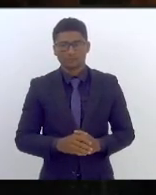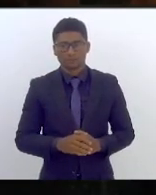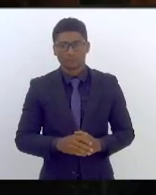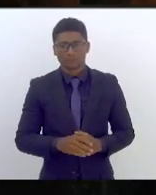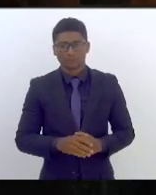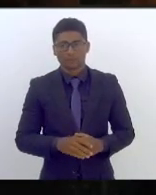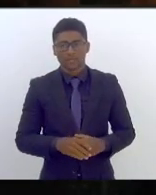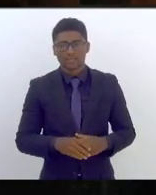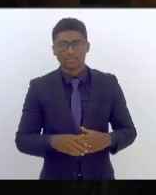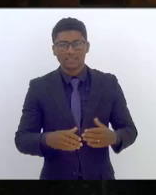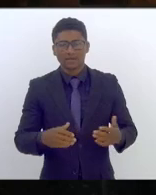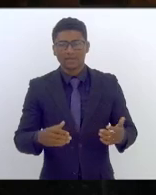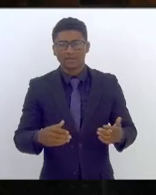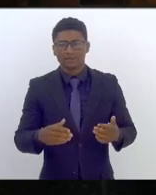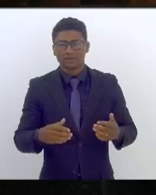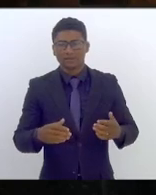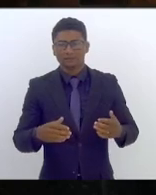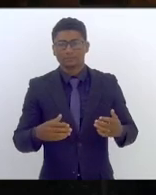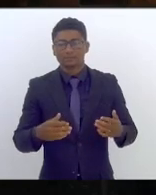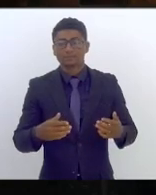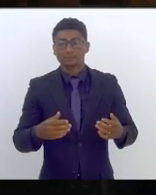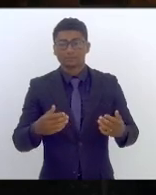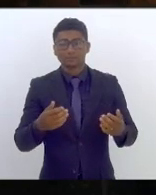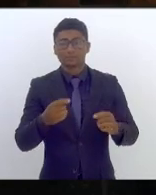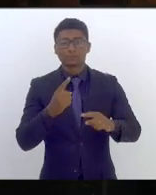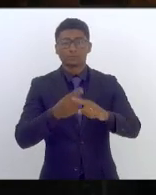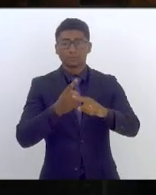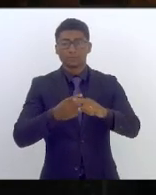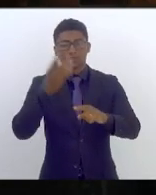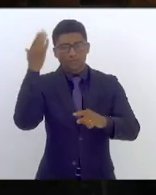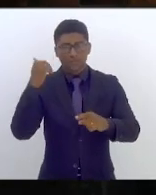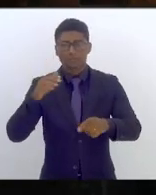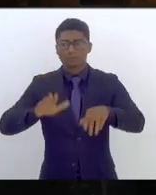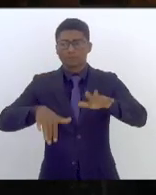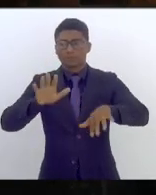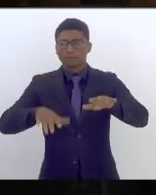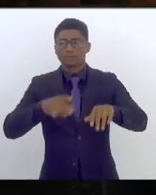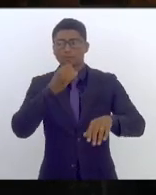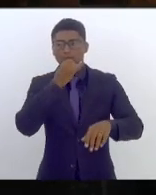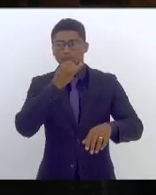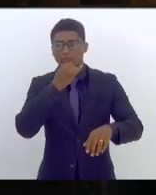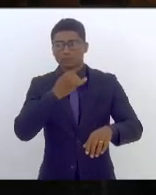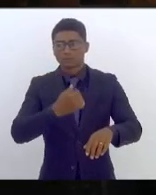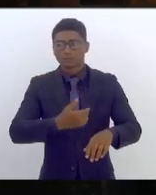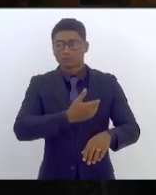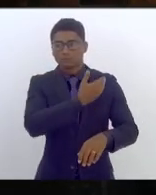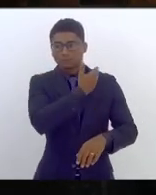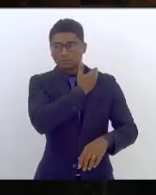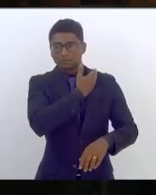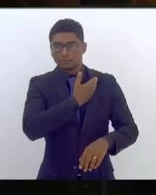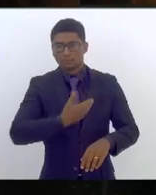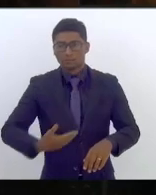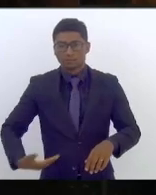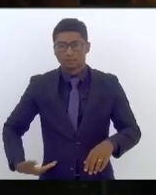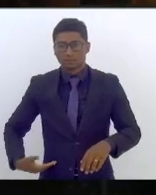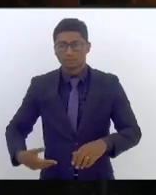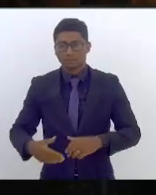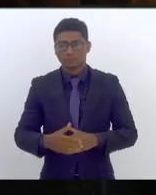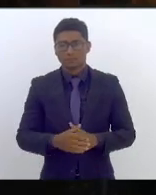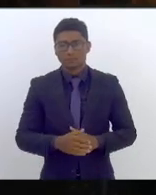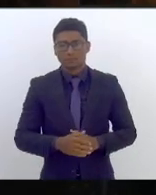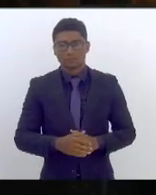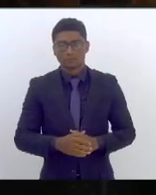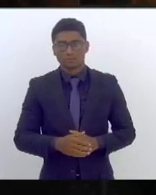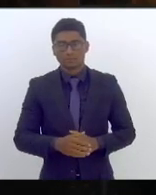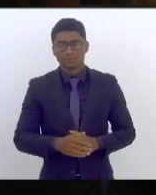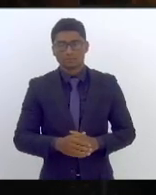afirmou sabemos que regimes autoritários governantes ímprobos